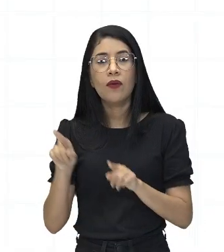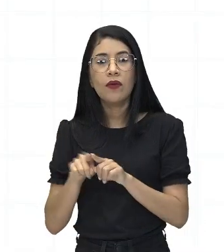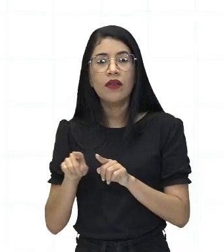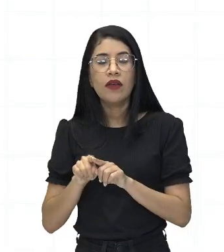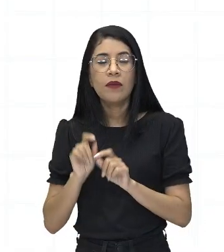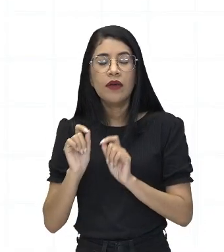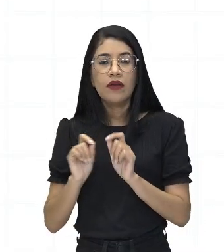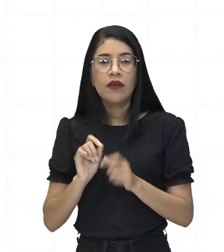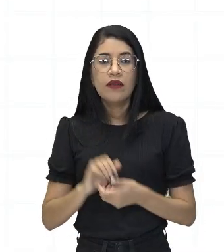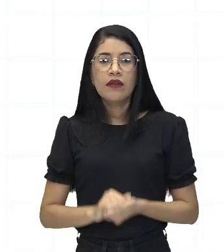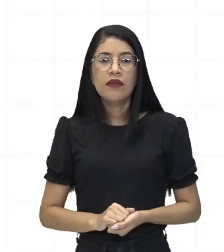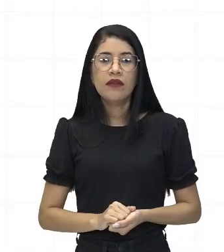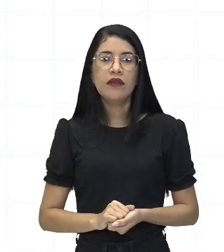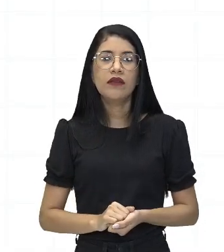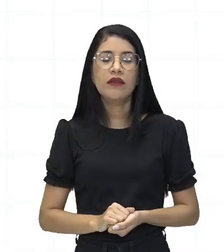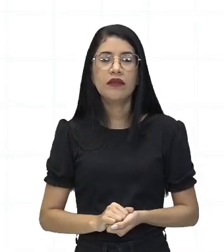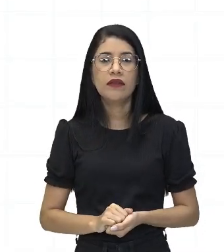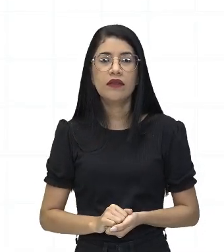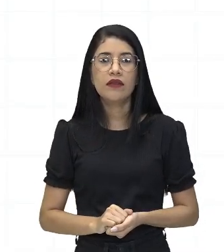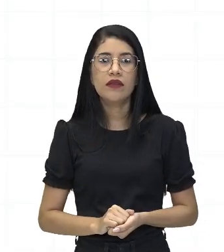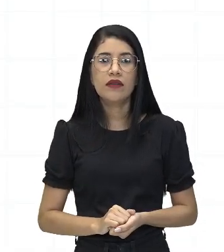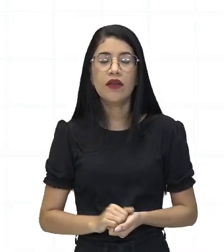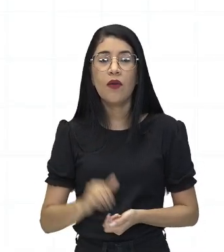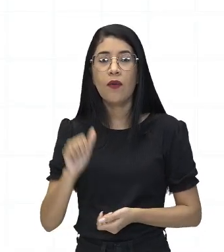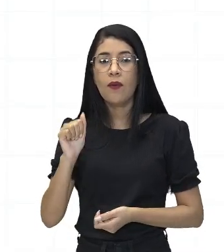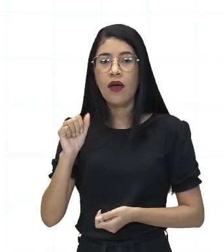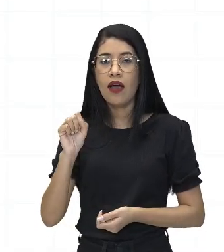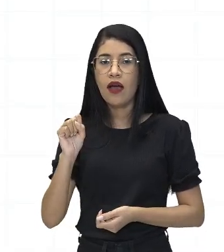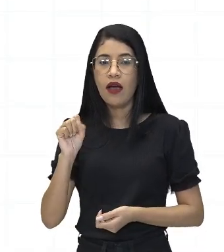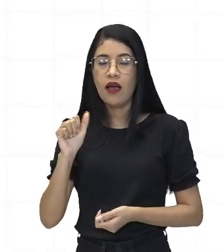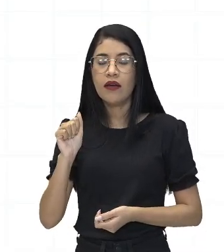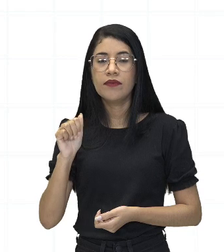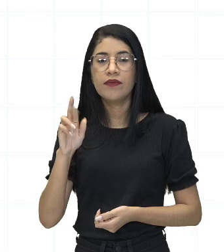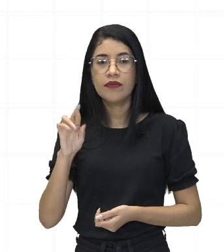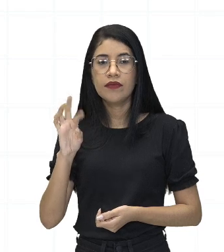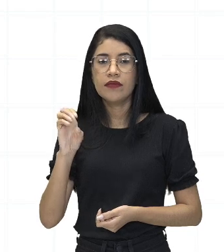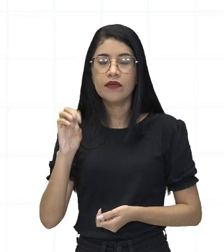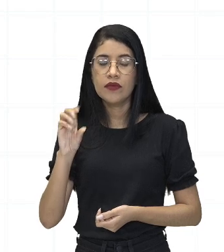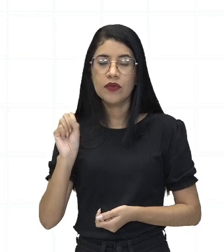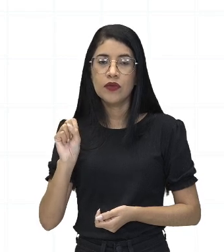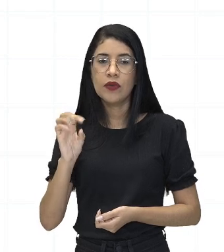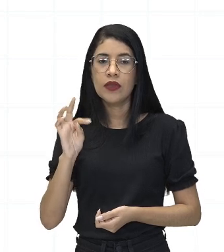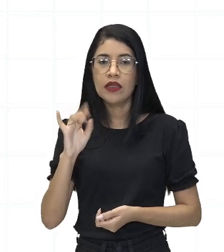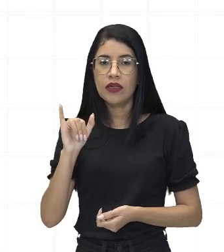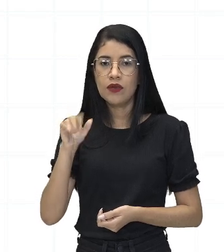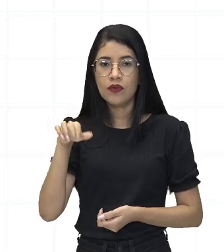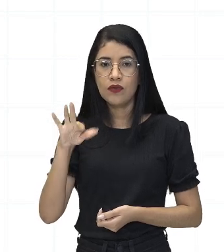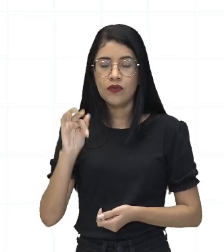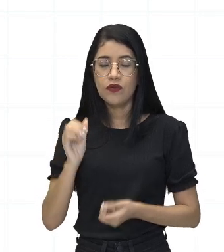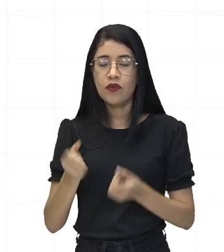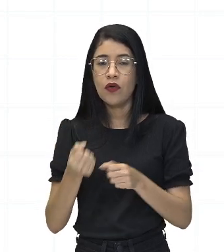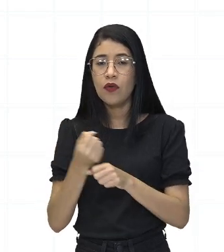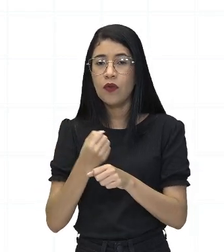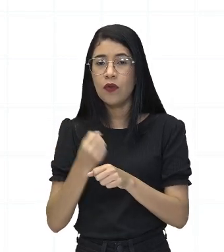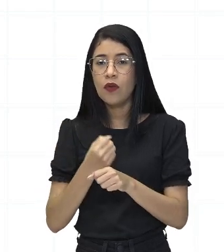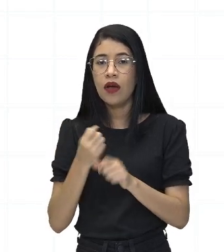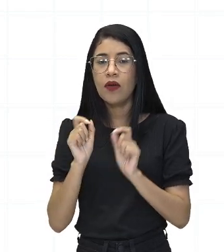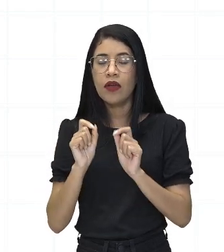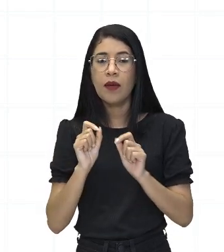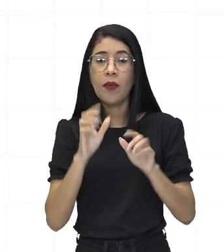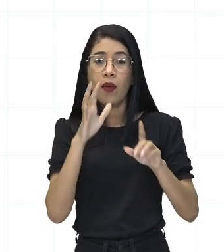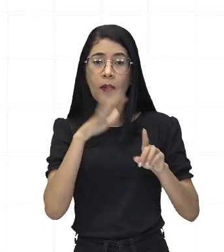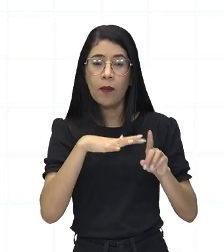questão arquitetura romana, que é o Arco do Triunfo. Os arcos do triunfo eram construídos para homenagear